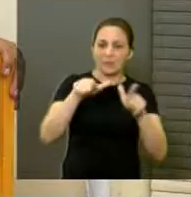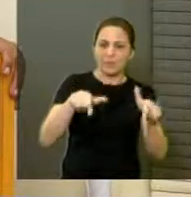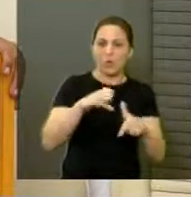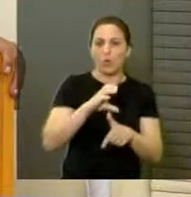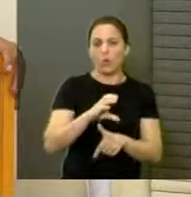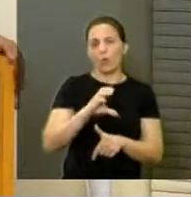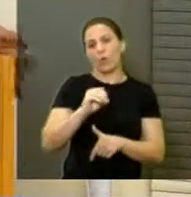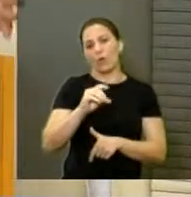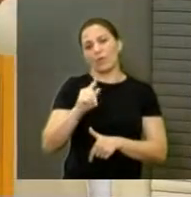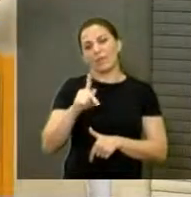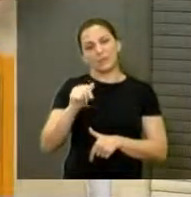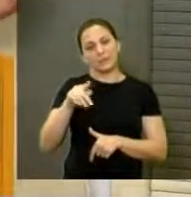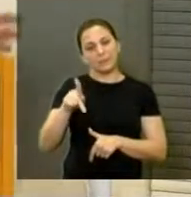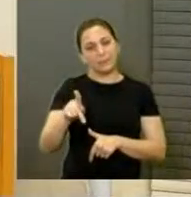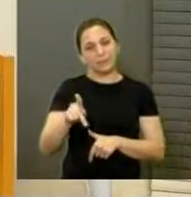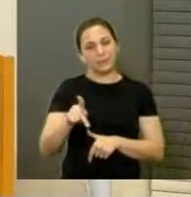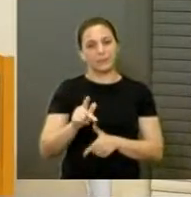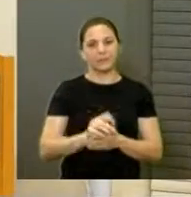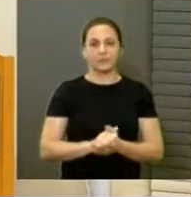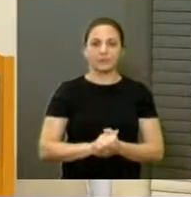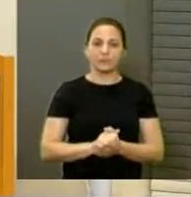Não vem aqui para se falar um A.